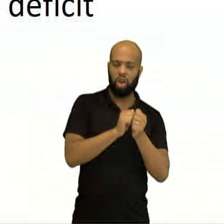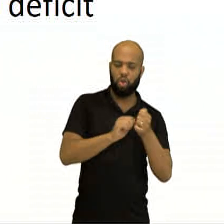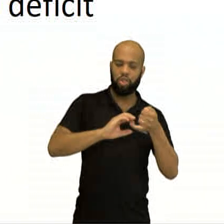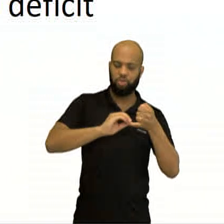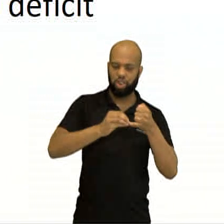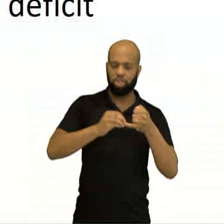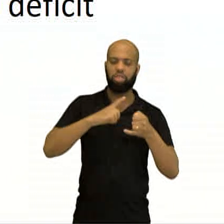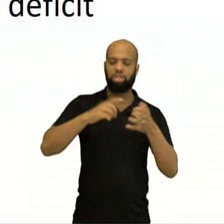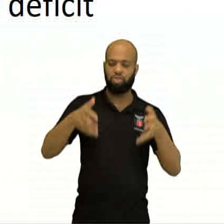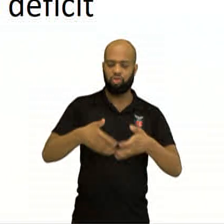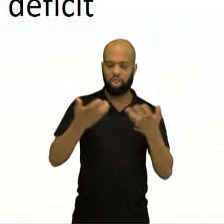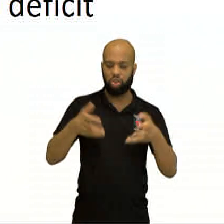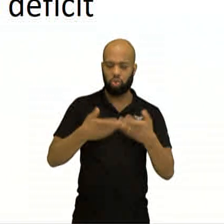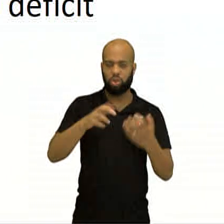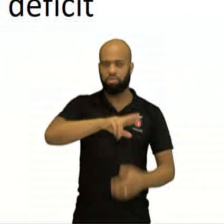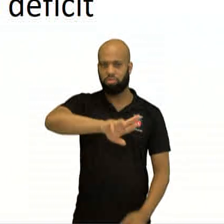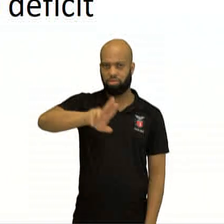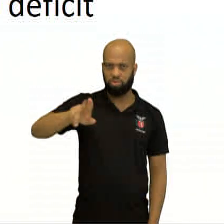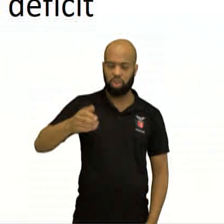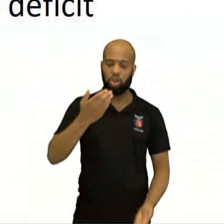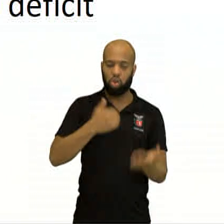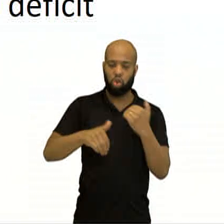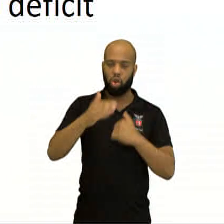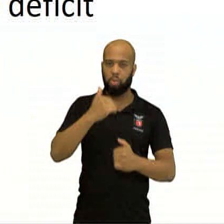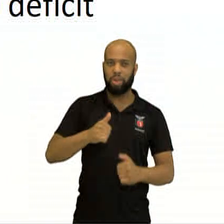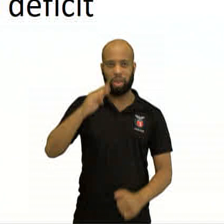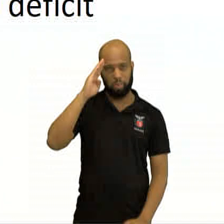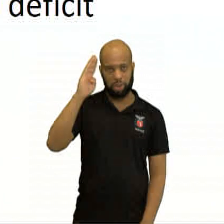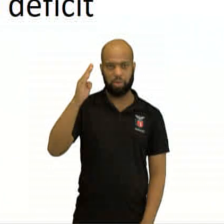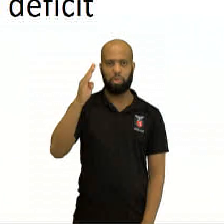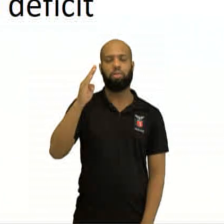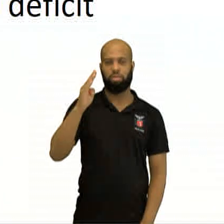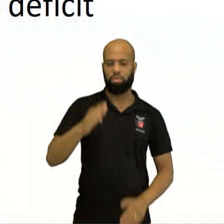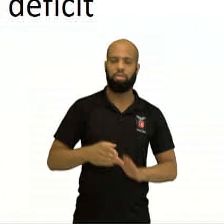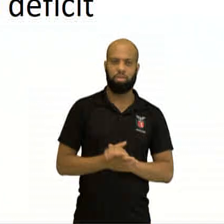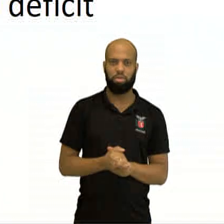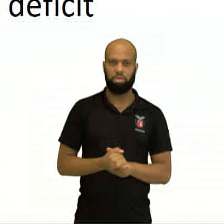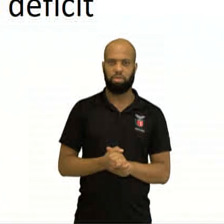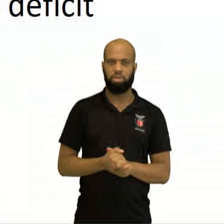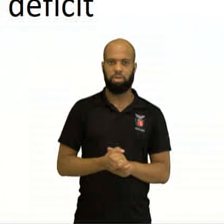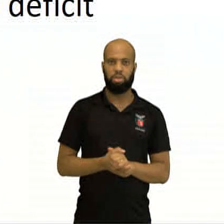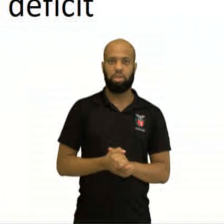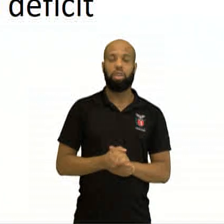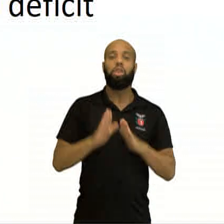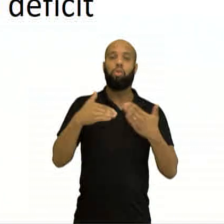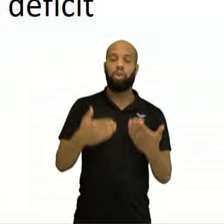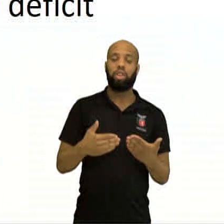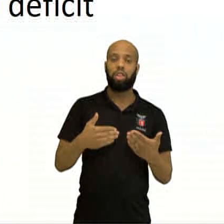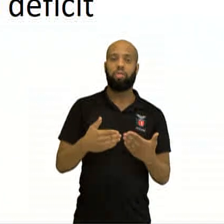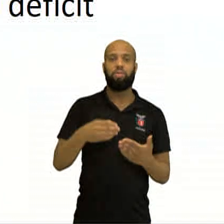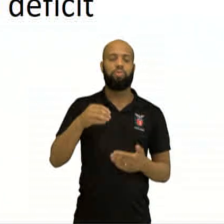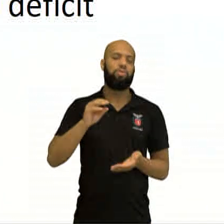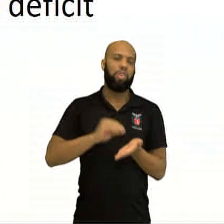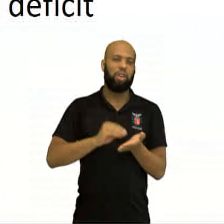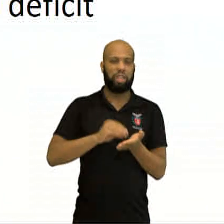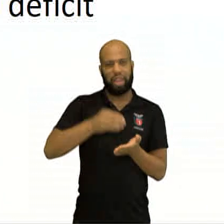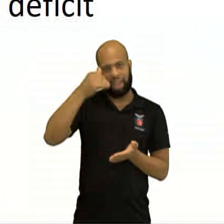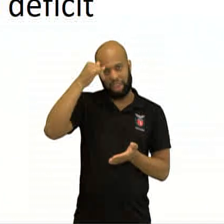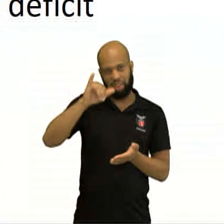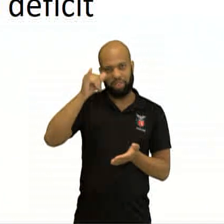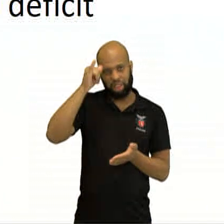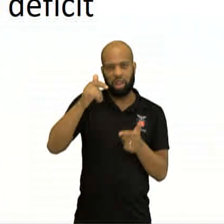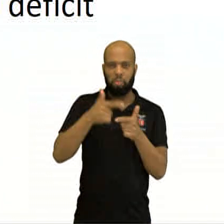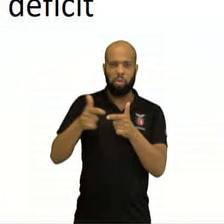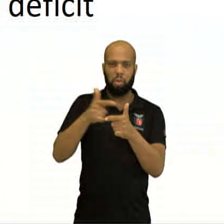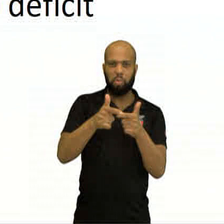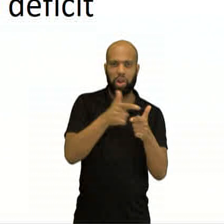feijão, verduras, legumes foram o prato principal desses produtores. Para suprir o déficit nutricional durante o período